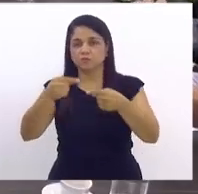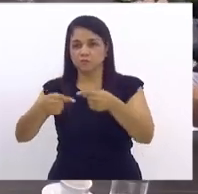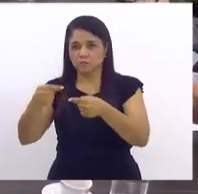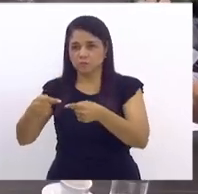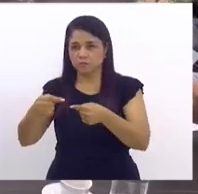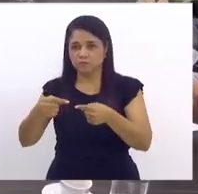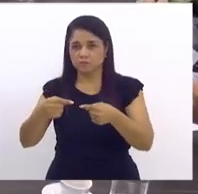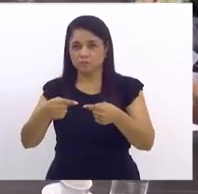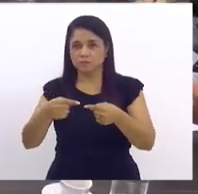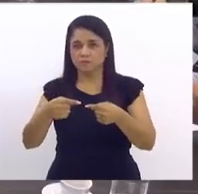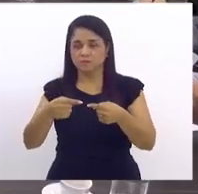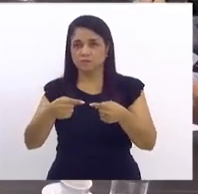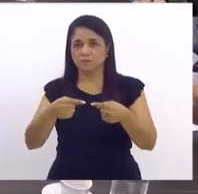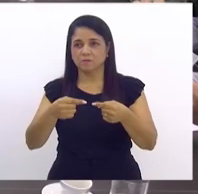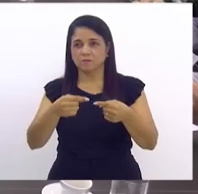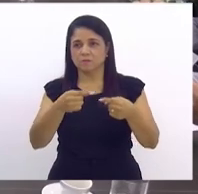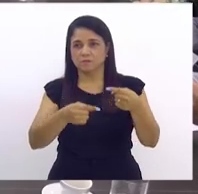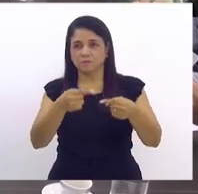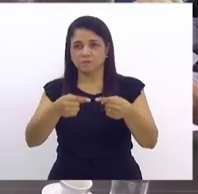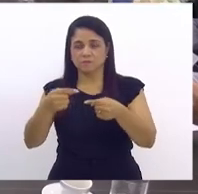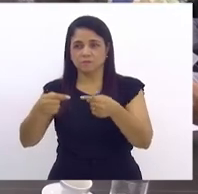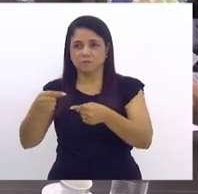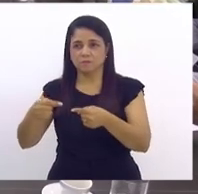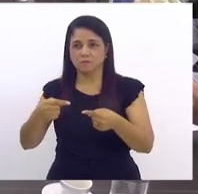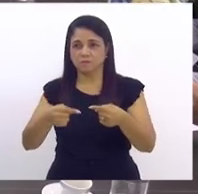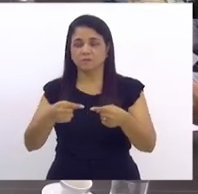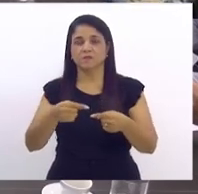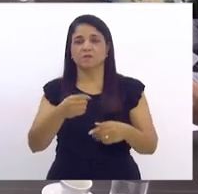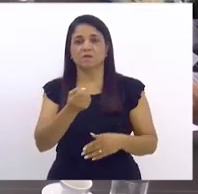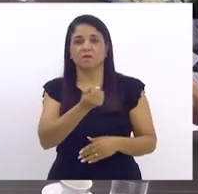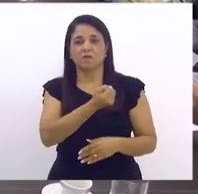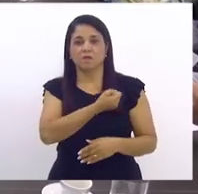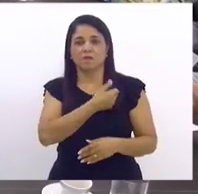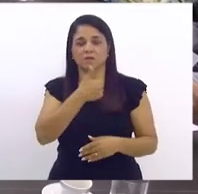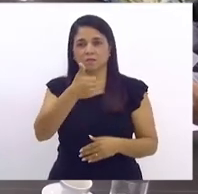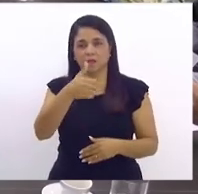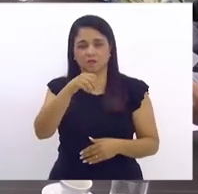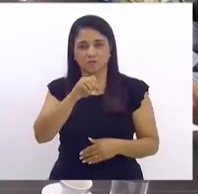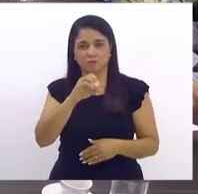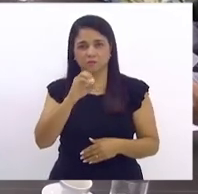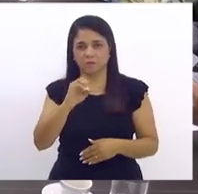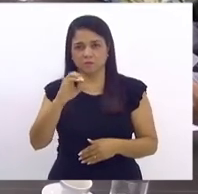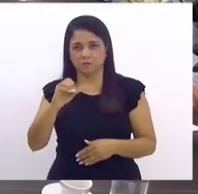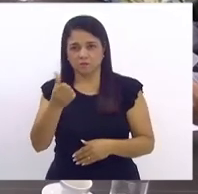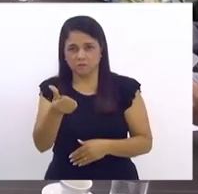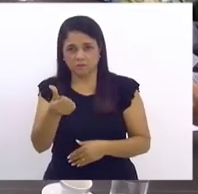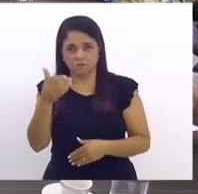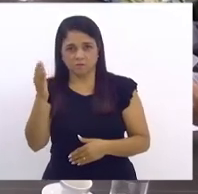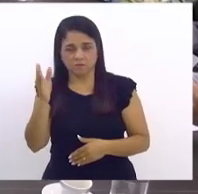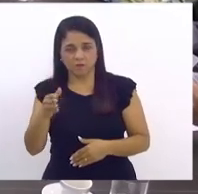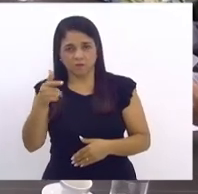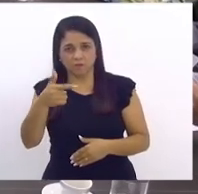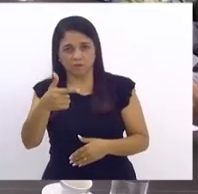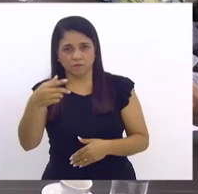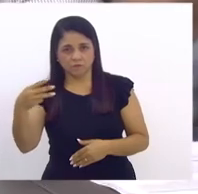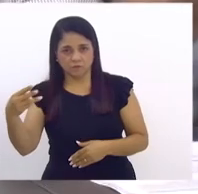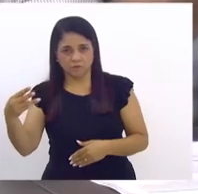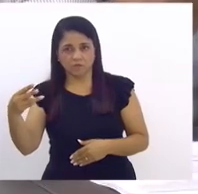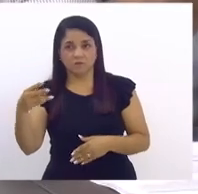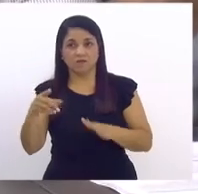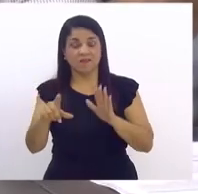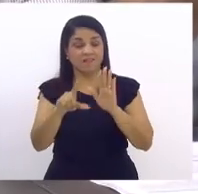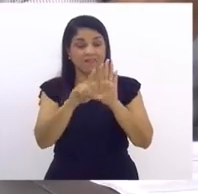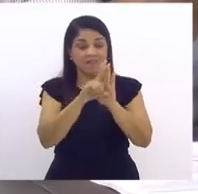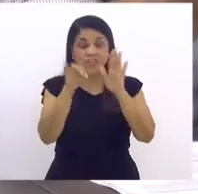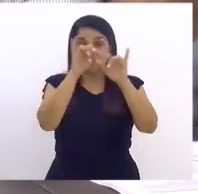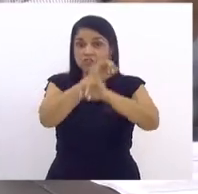para saber qual é que é a emenda, porque temos a lei 10.006, de 23, mas essa lei trata da